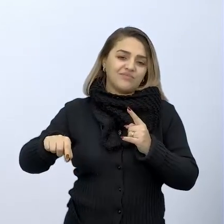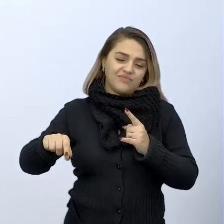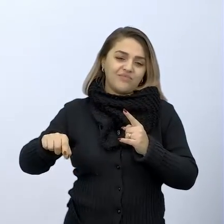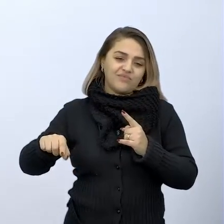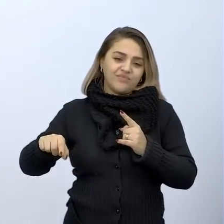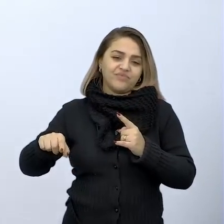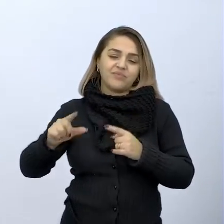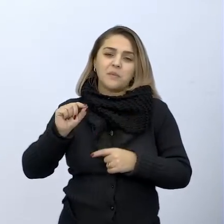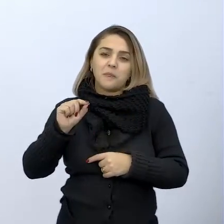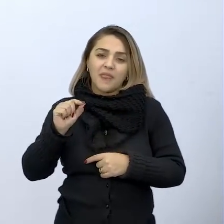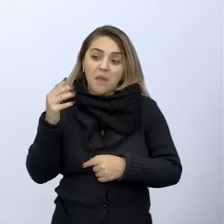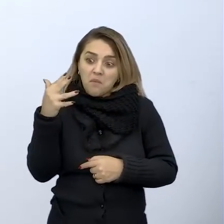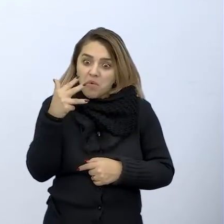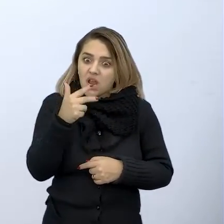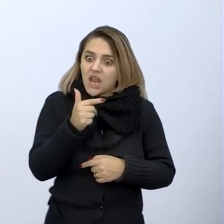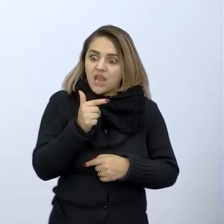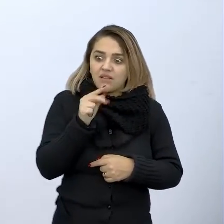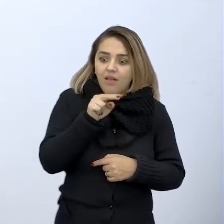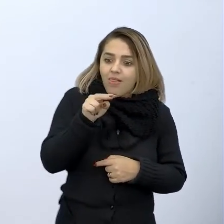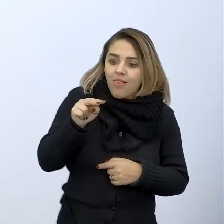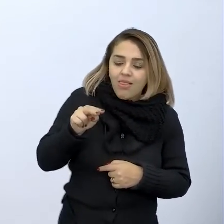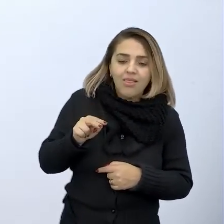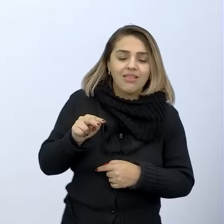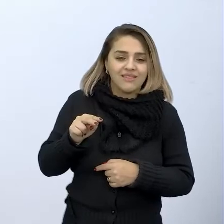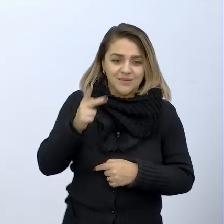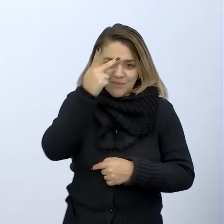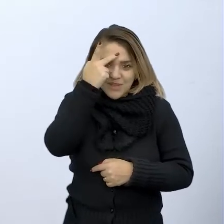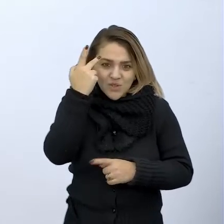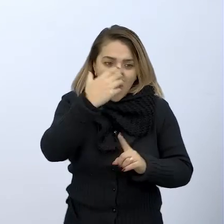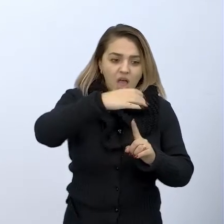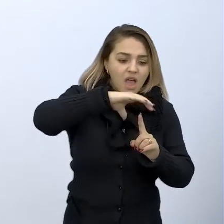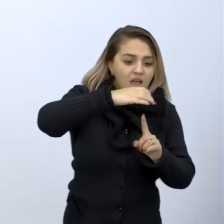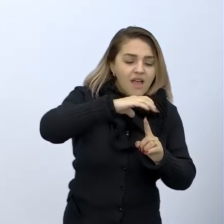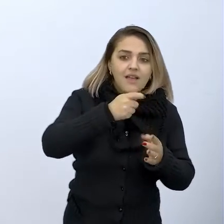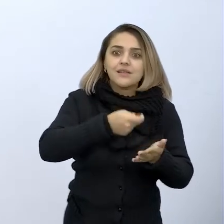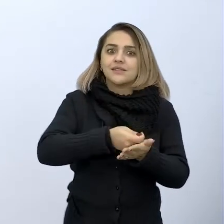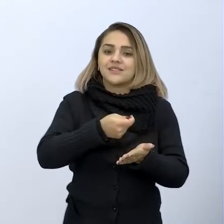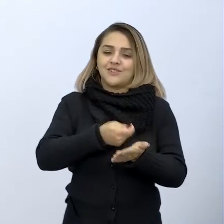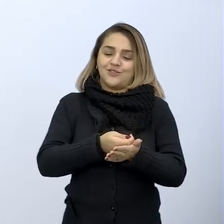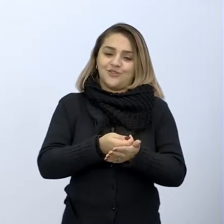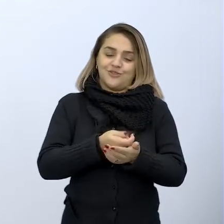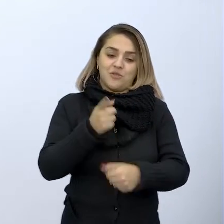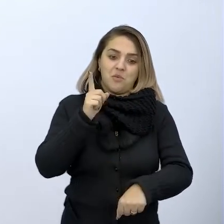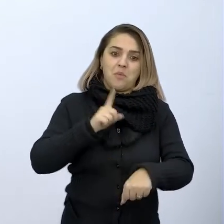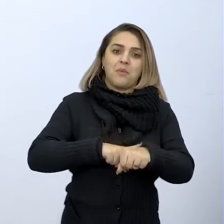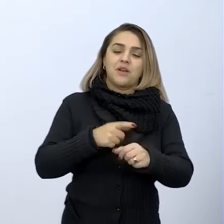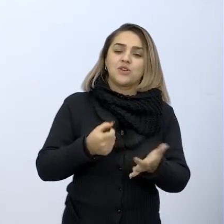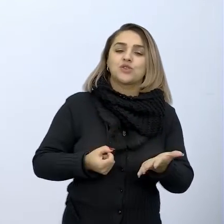de beleza estética que a maioria dos consumidores exige na hora de